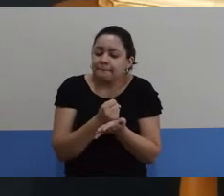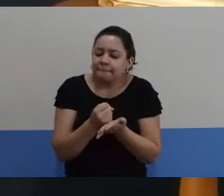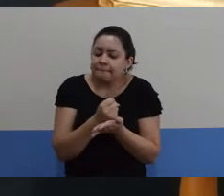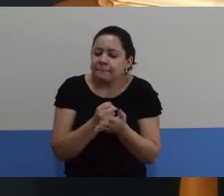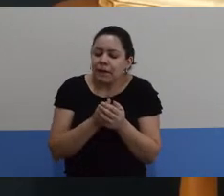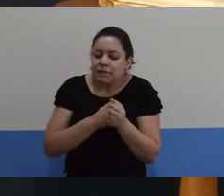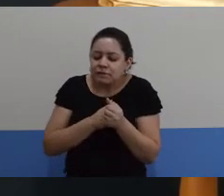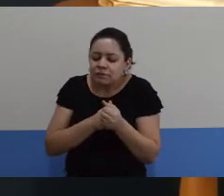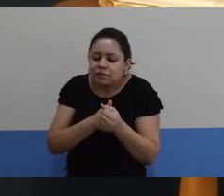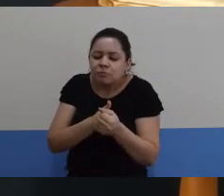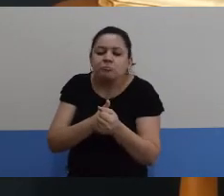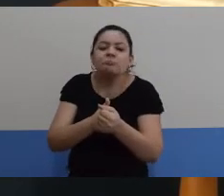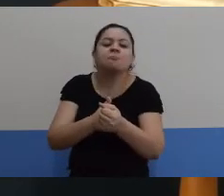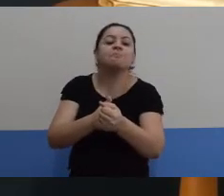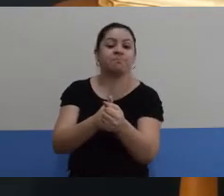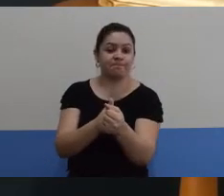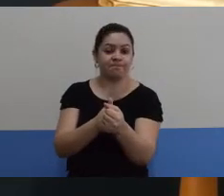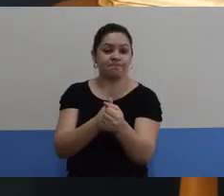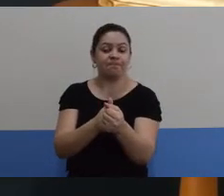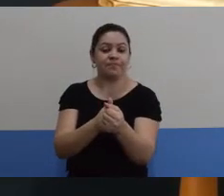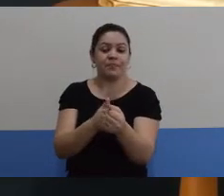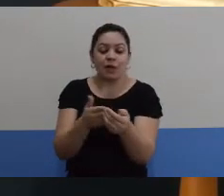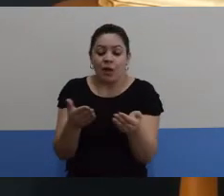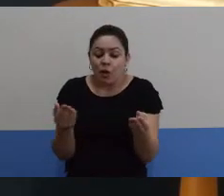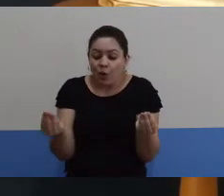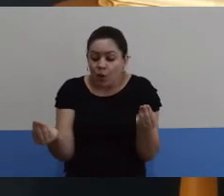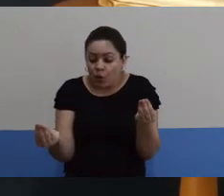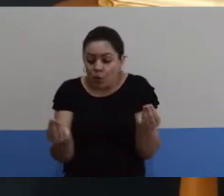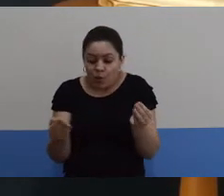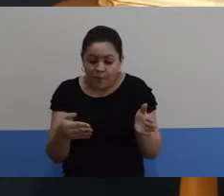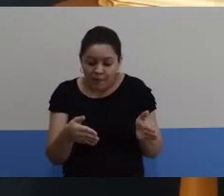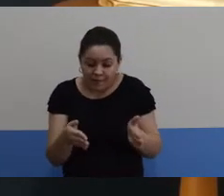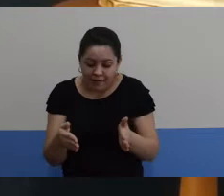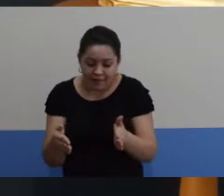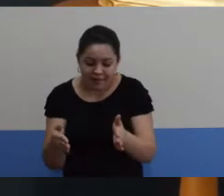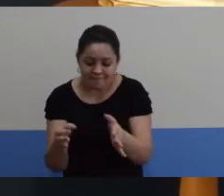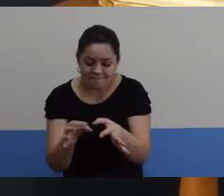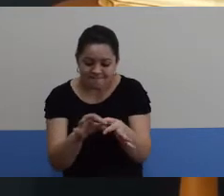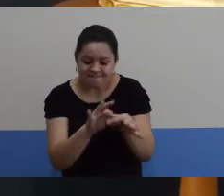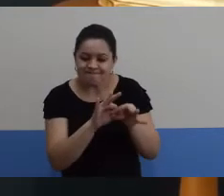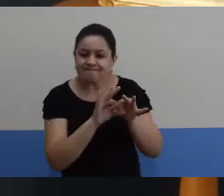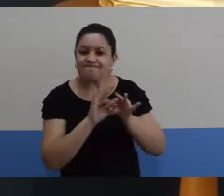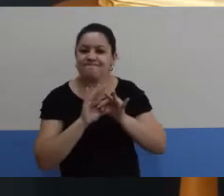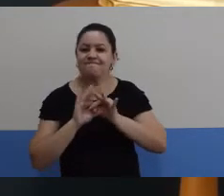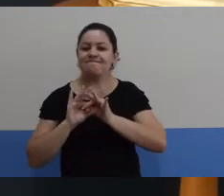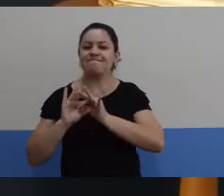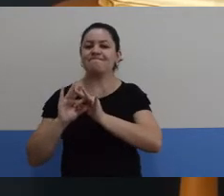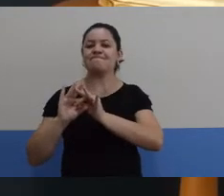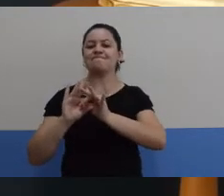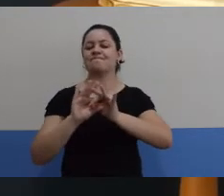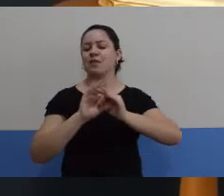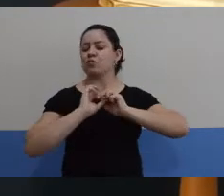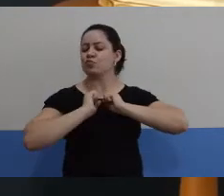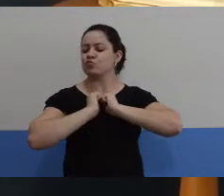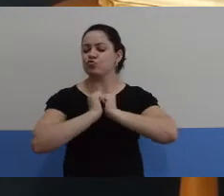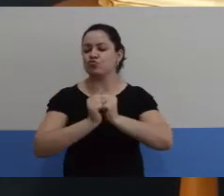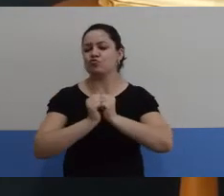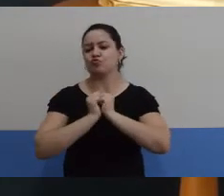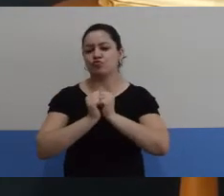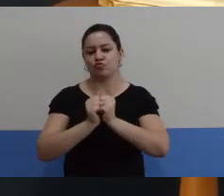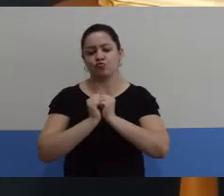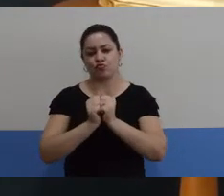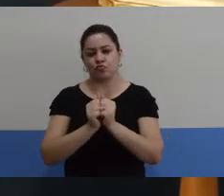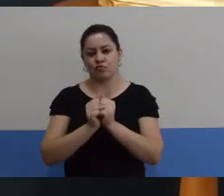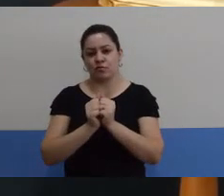se realiza hoje este caminhar juntos nos diversos níveis. No